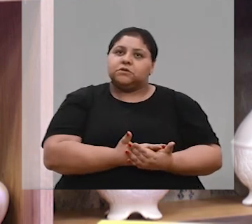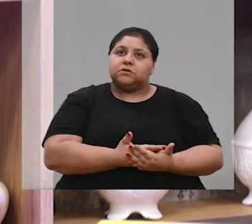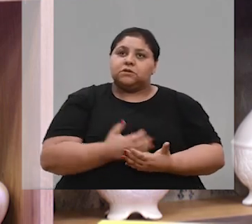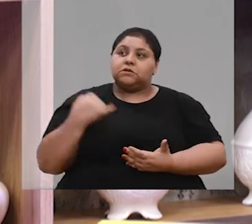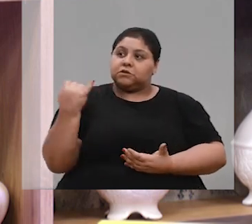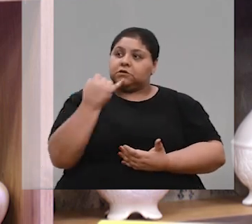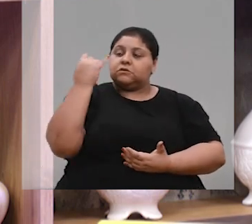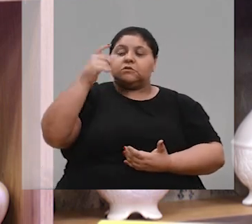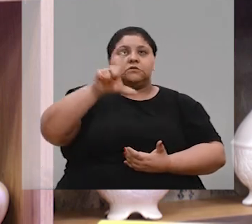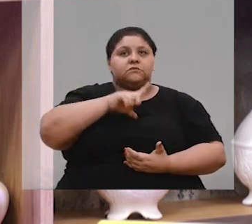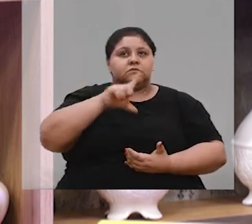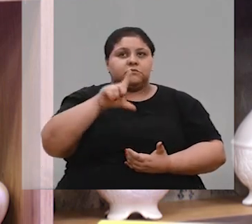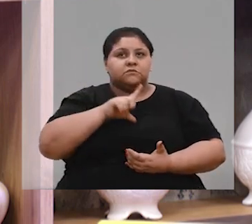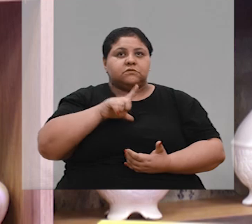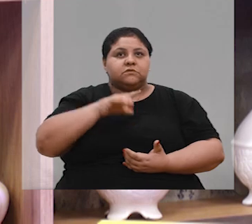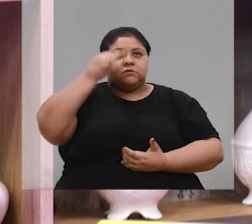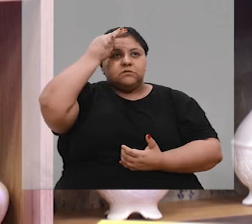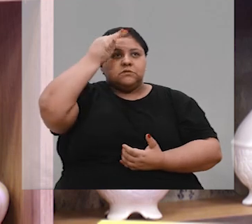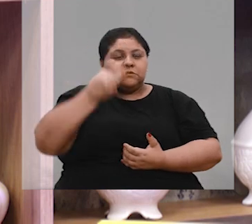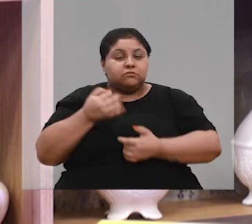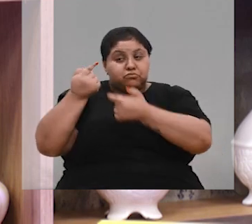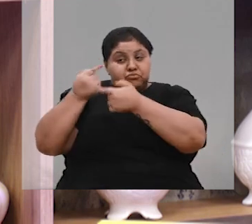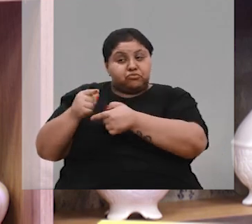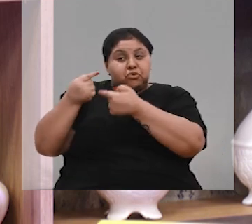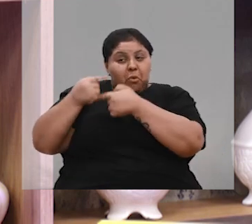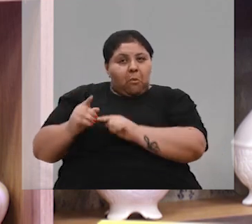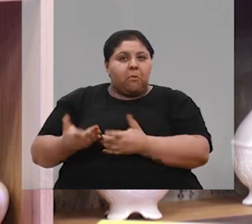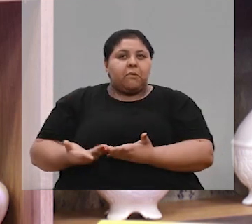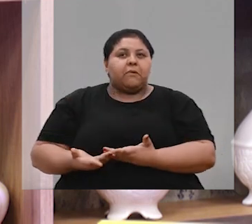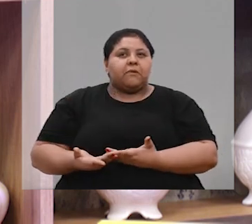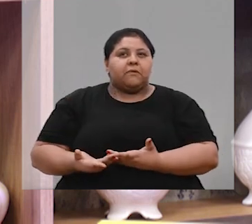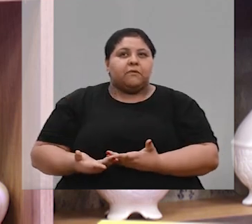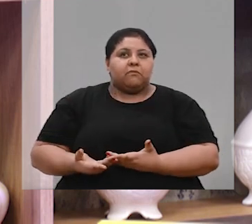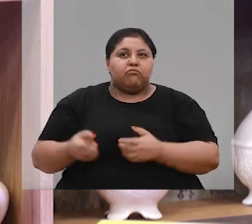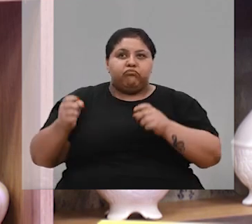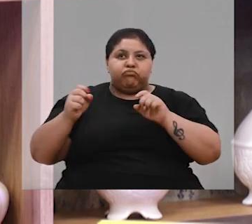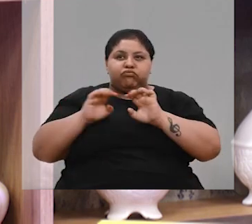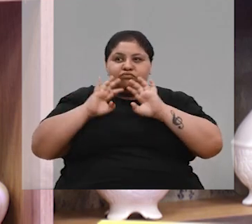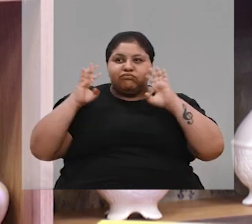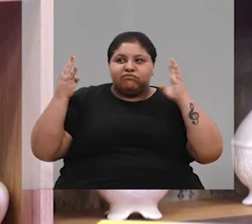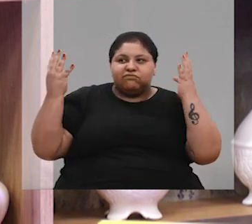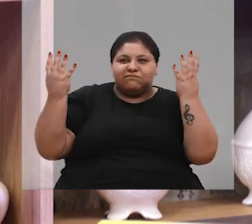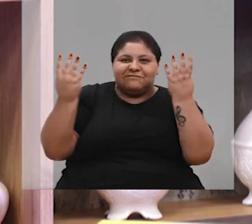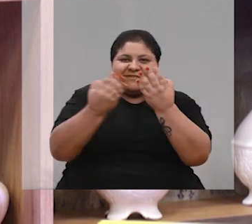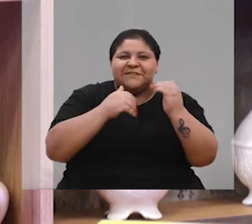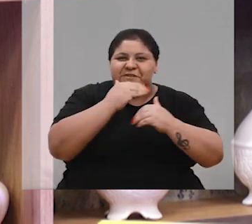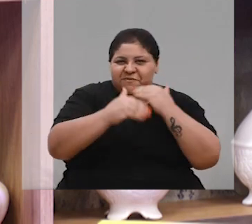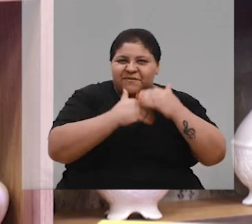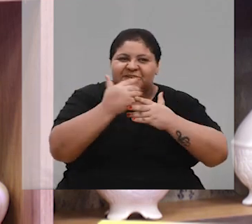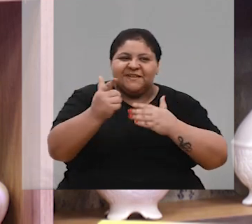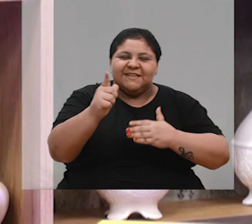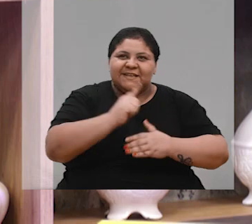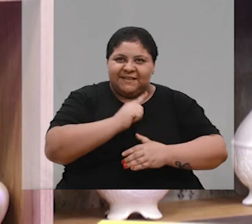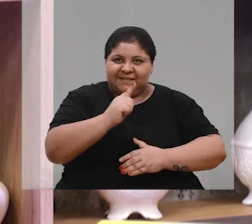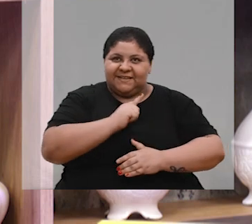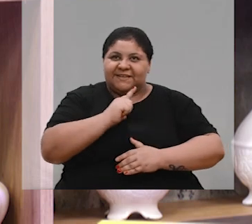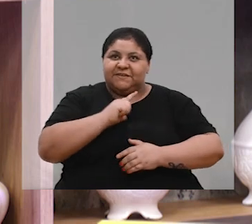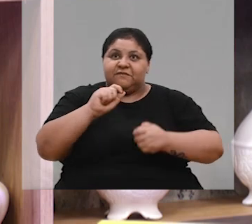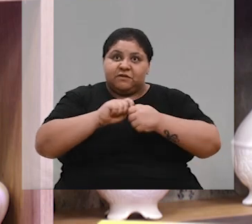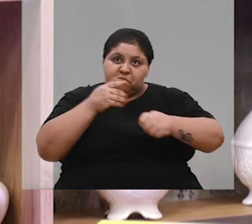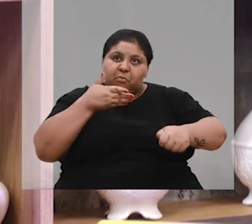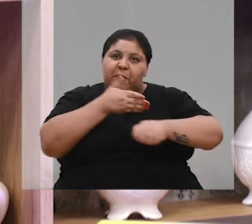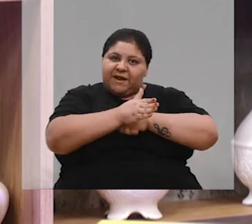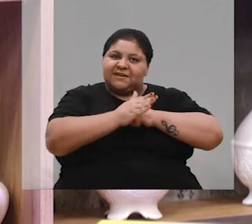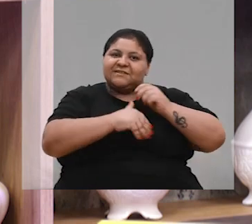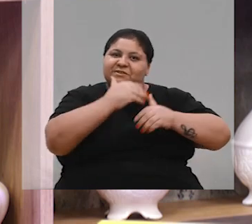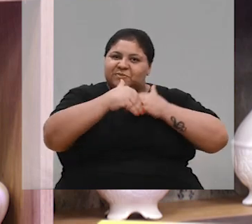seja de grande valia que todos nós tenhamos ciência dos desafios que estão por vir e que nos cercam nesse processo, que todos nós